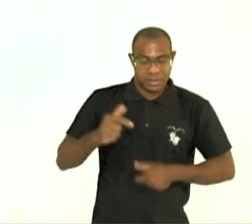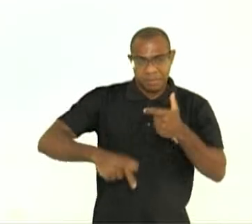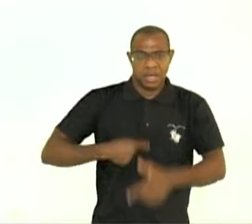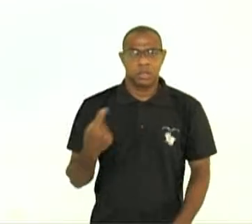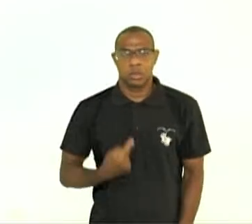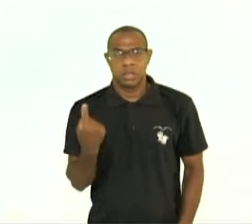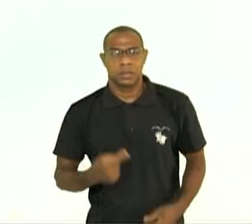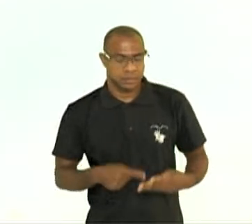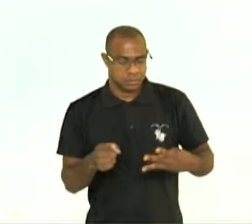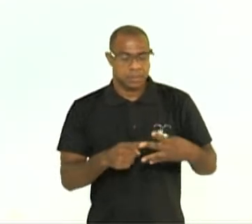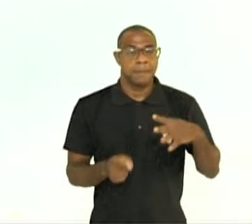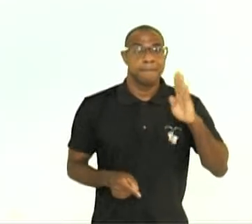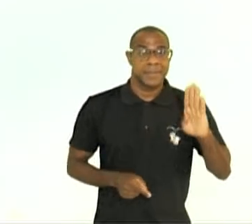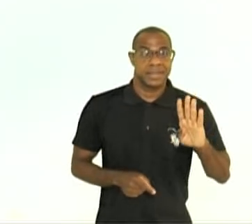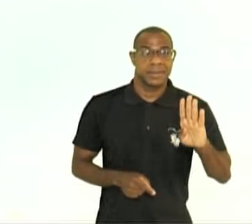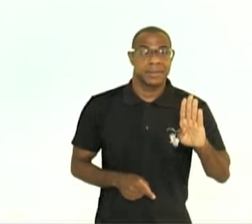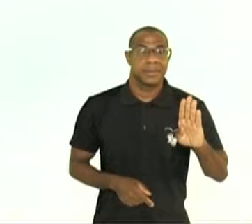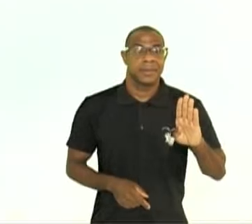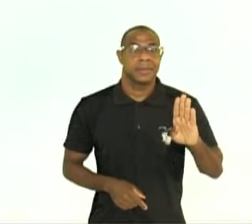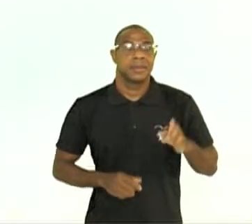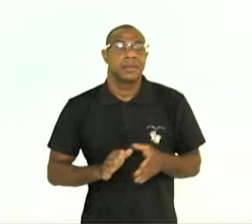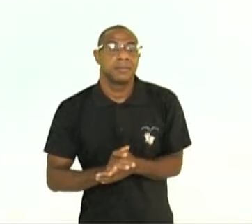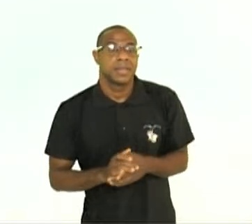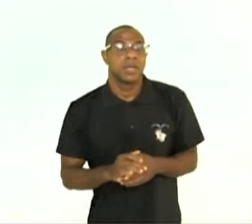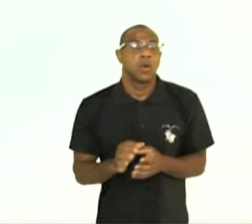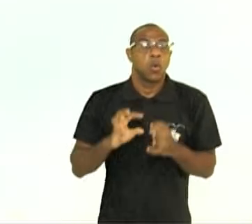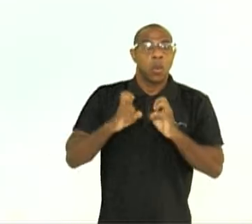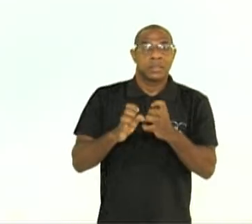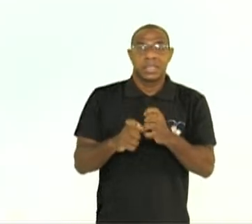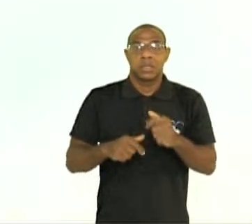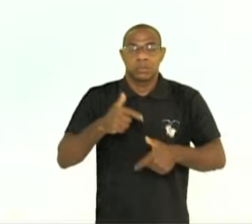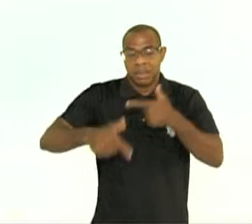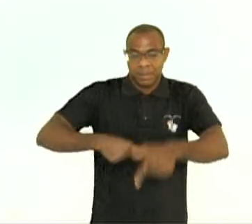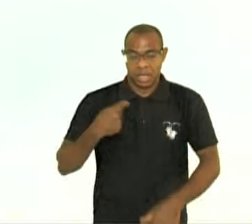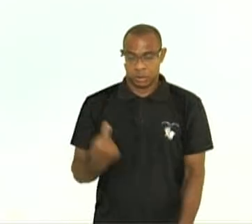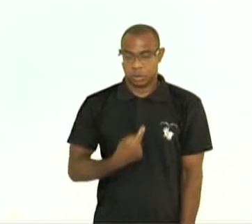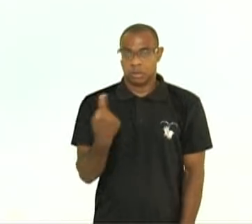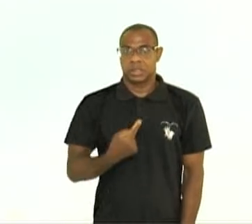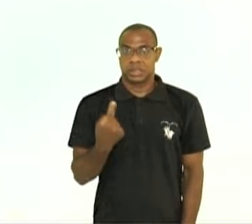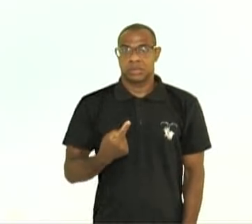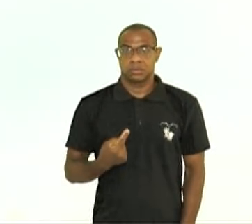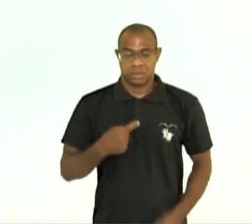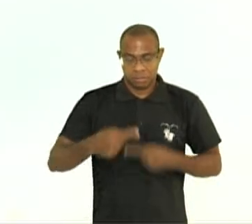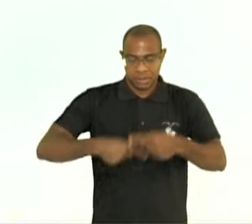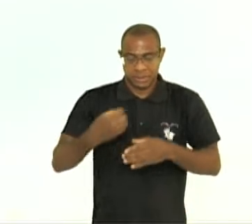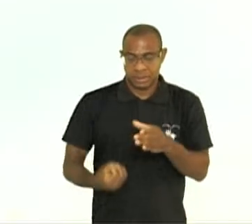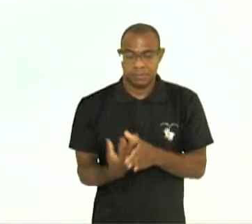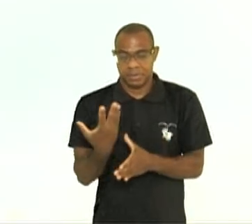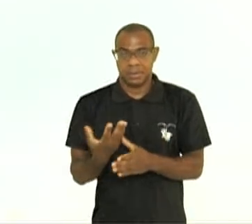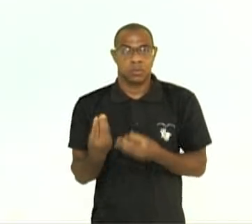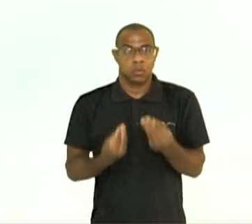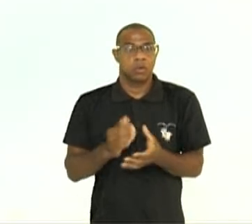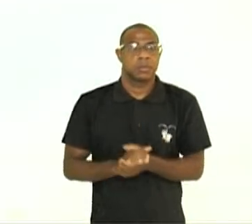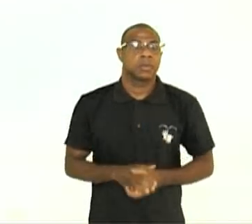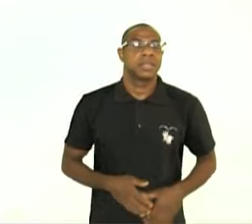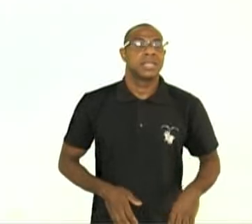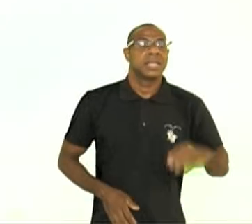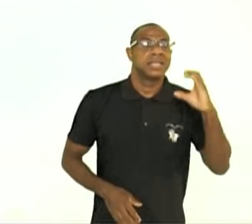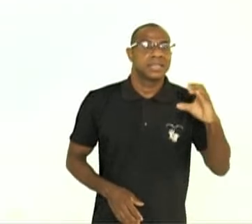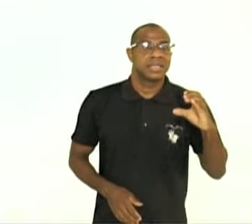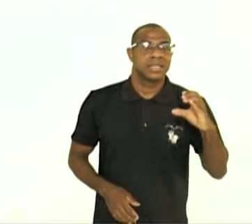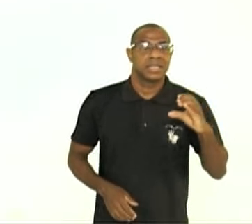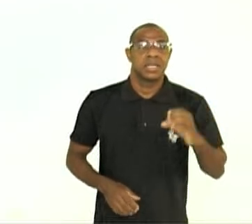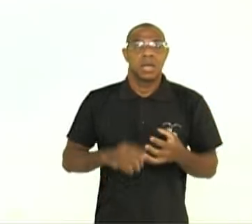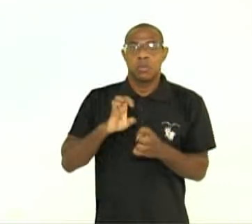das ferramentas e das matérias-primas. Letra C. No artesanato, a máquina produz a mercadoria e o trabalhador assiste.